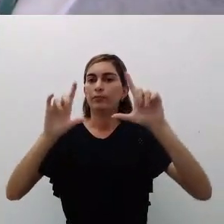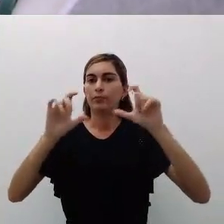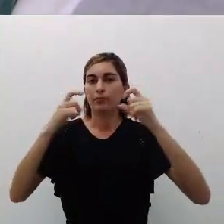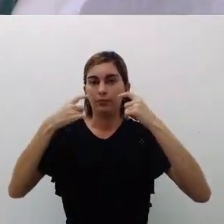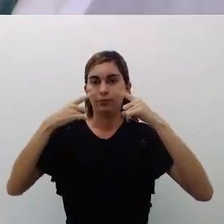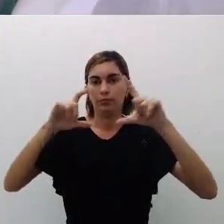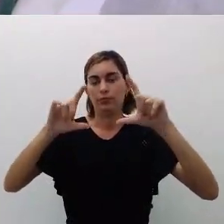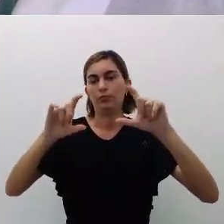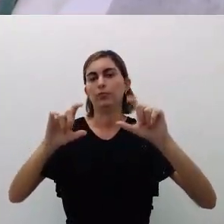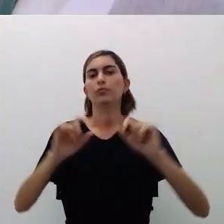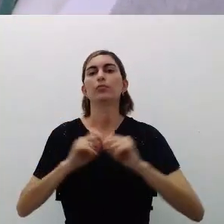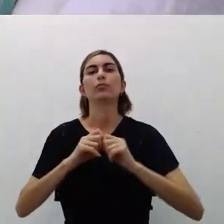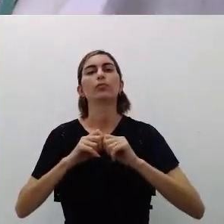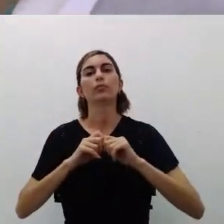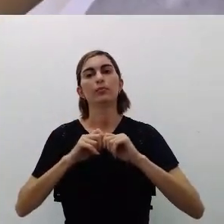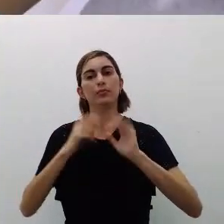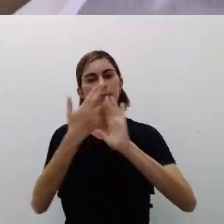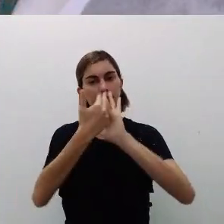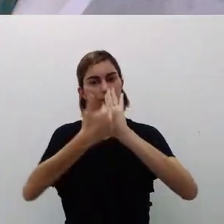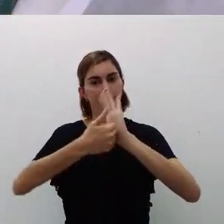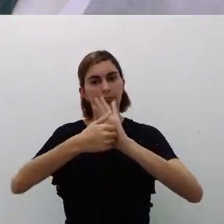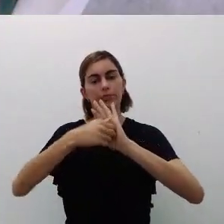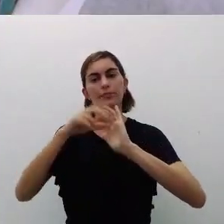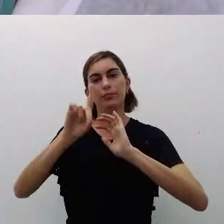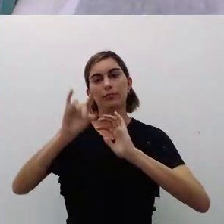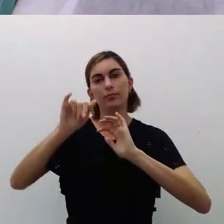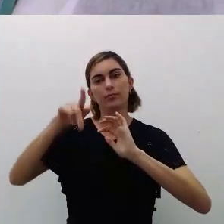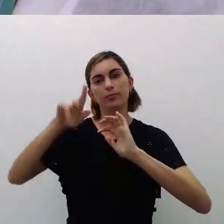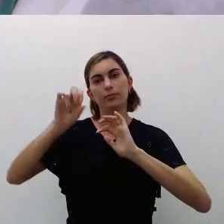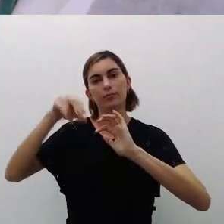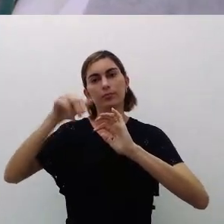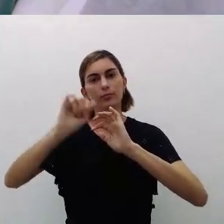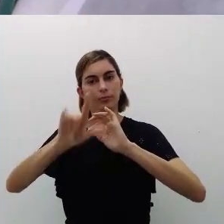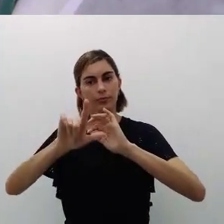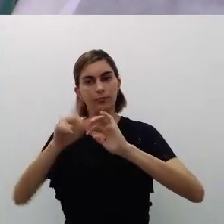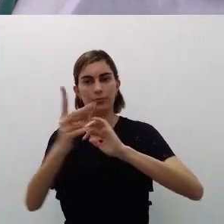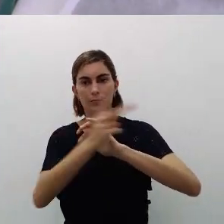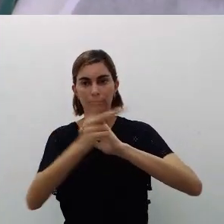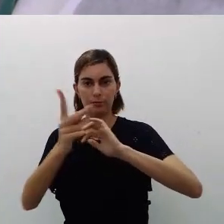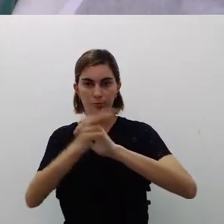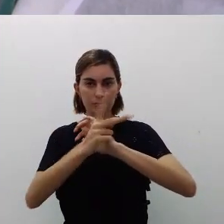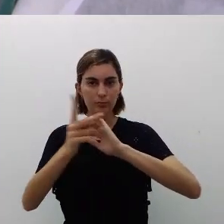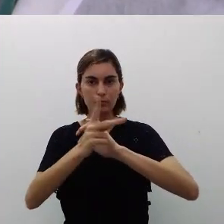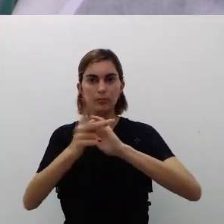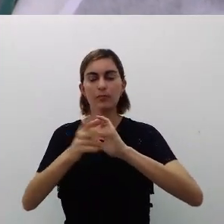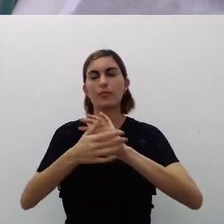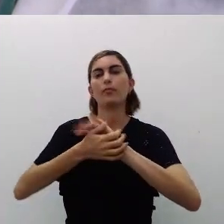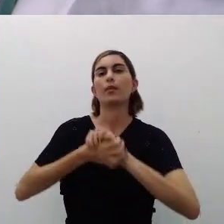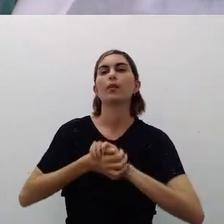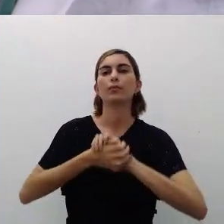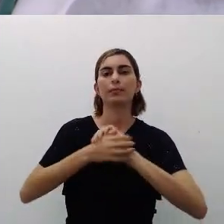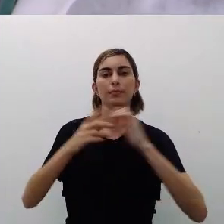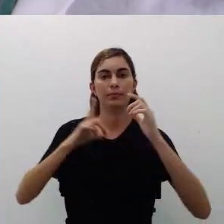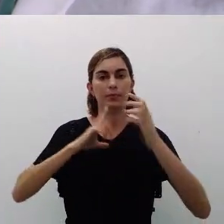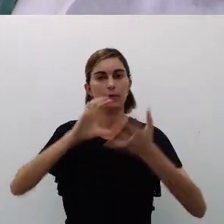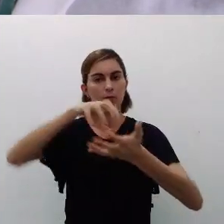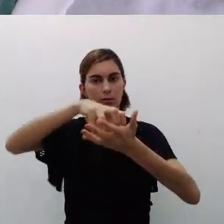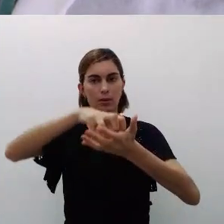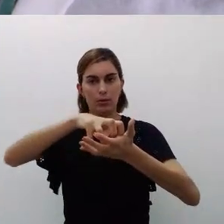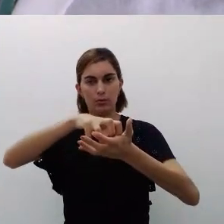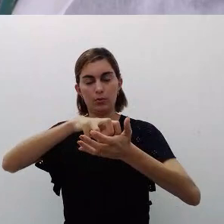se dividir a diagonal entre os dois vértices aqui. Nós teremos o centro aqui, então existe